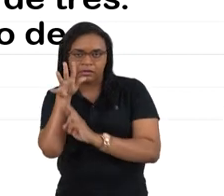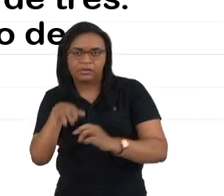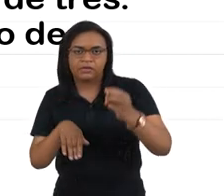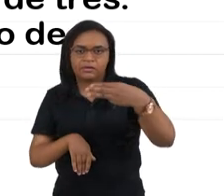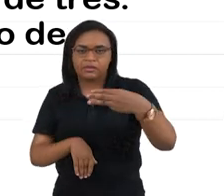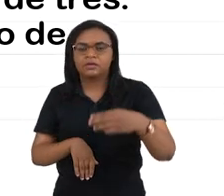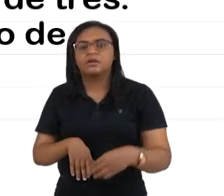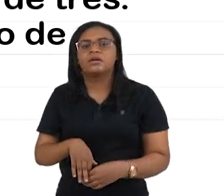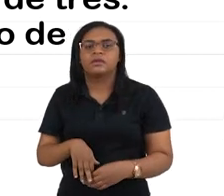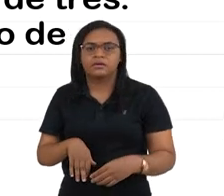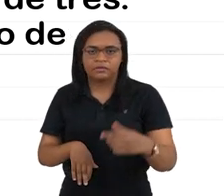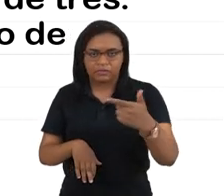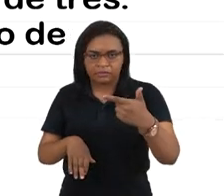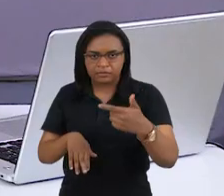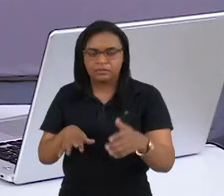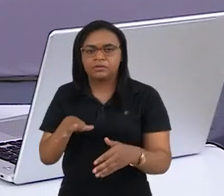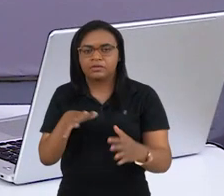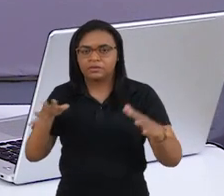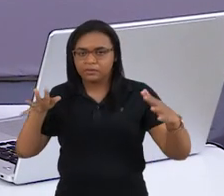de proporcionalidade entre duas grandezas.